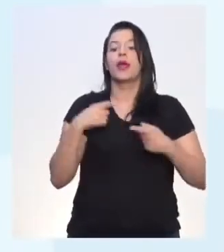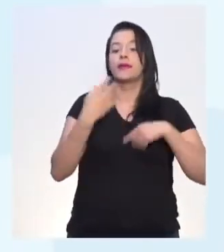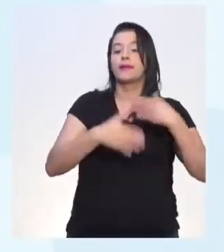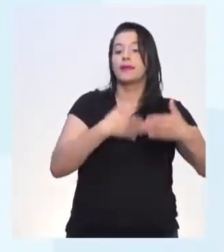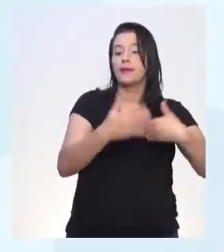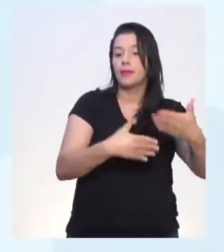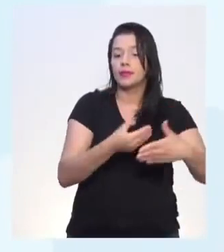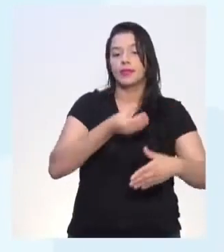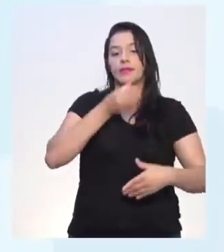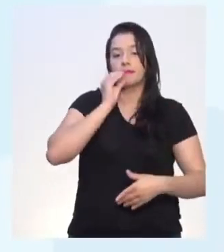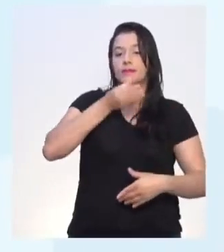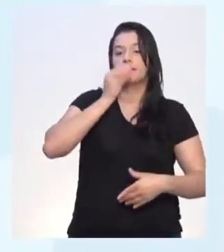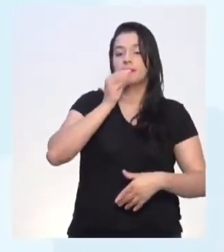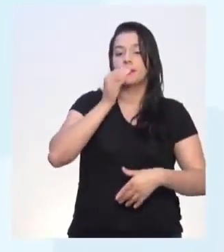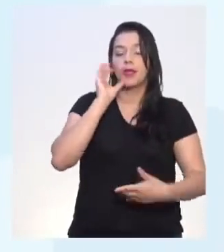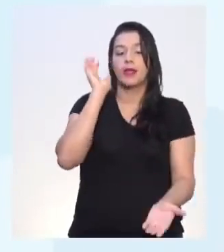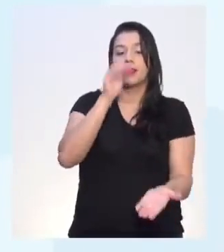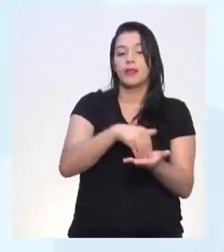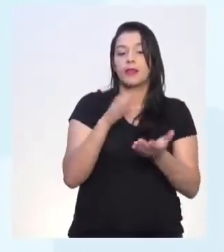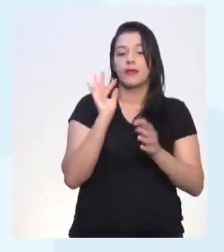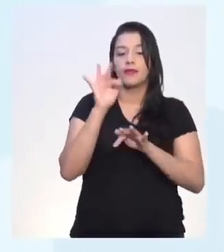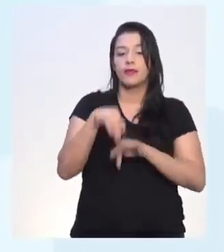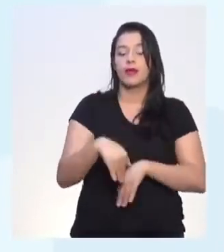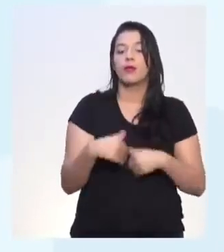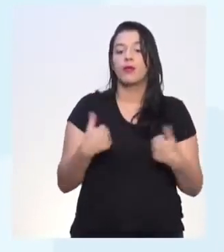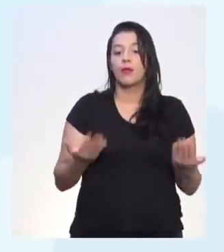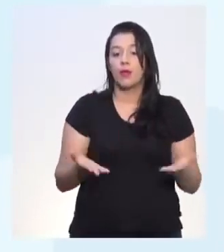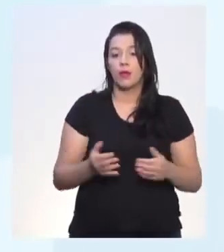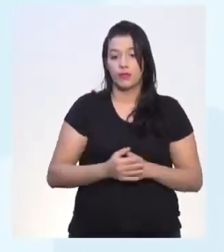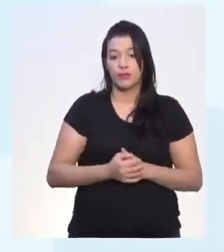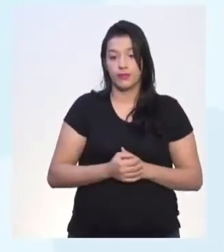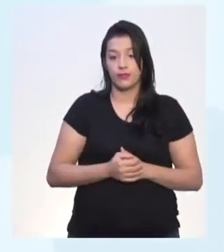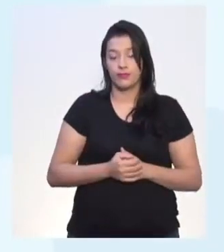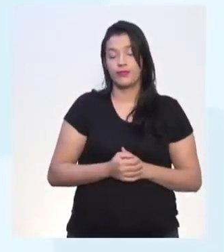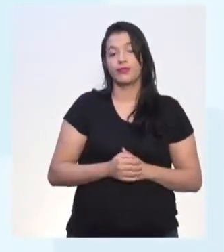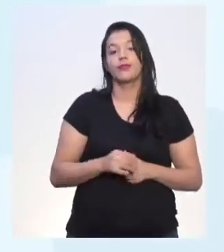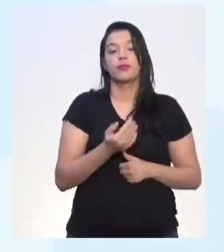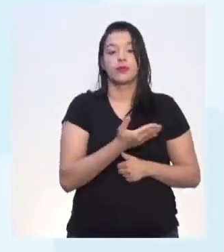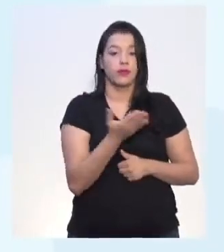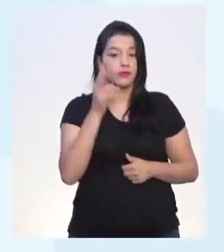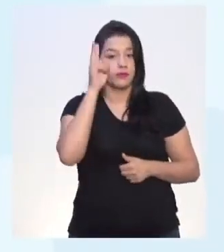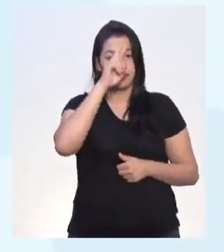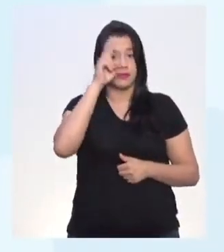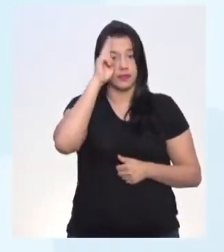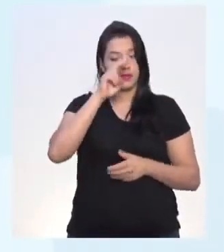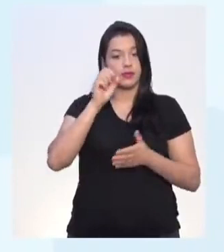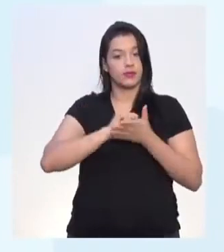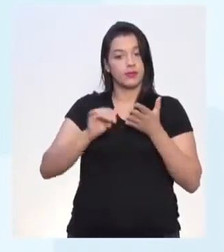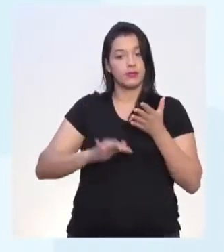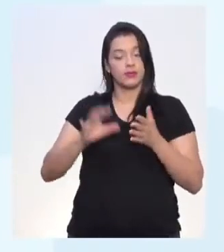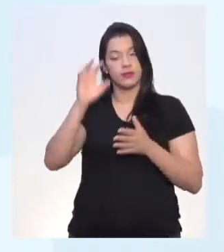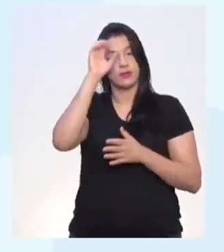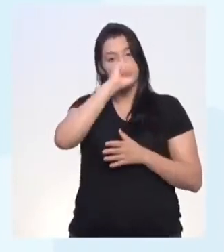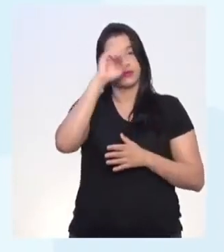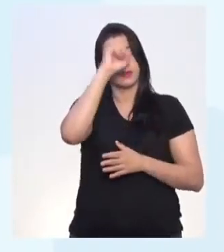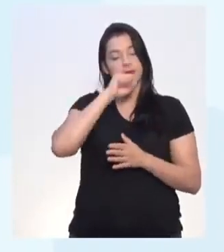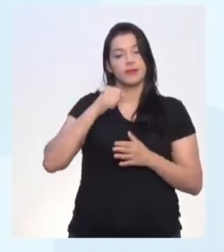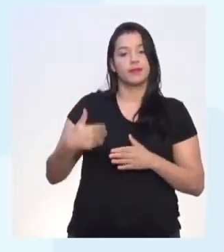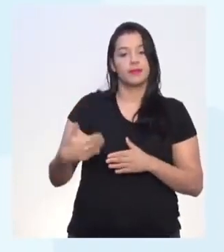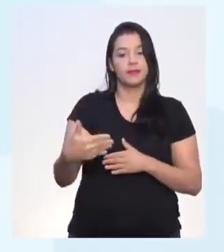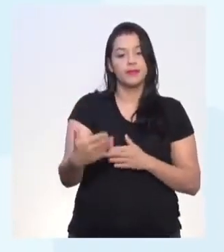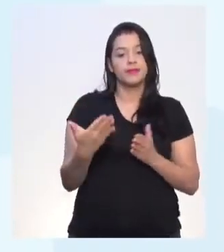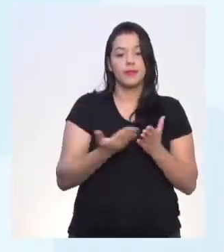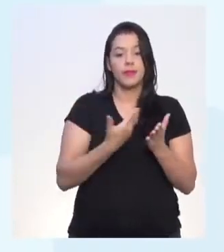as próximas doses até o final do dia? Muito obrigada. Ó, pessoal, lembrando que esse exercício está aí no Aprender Sempre de vocês, na